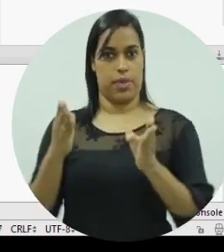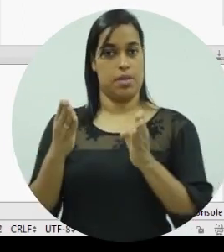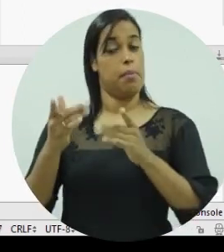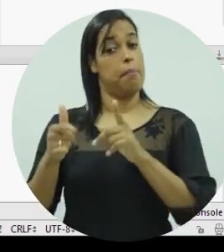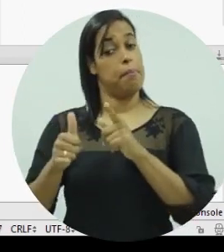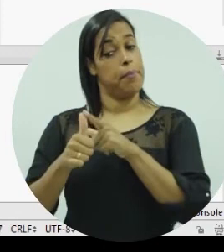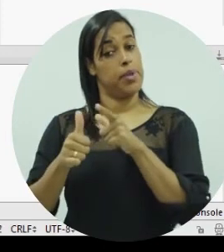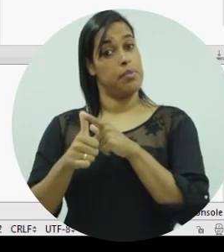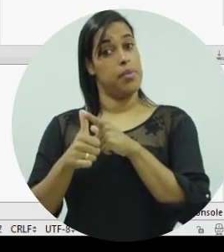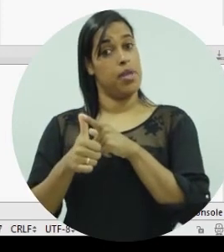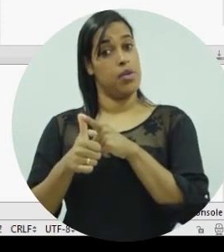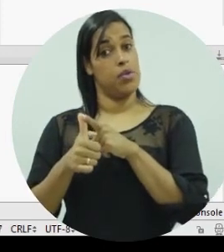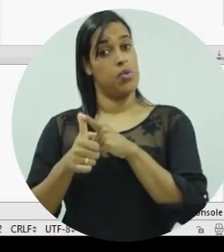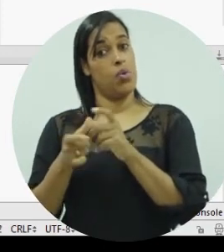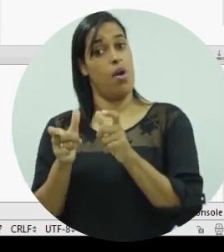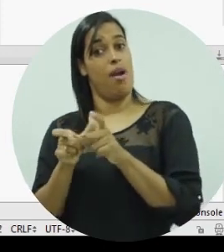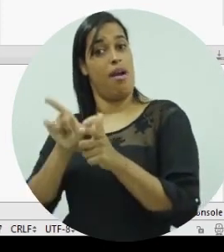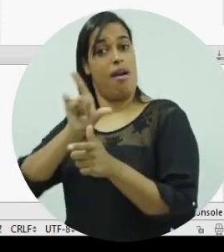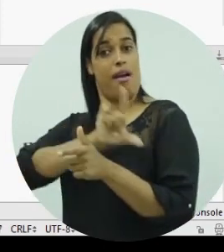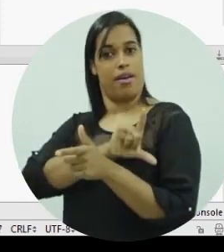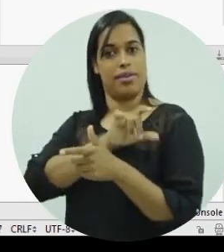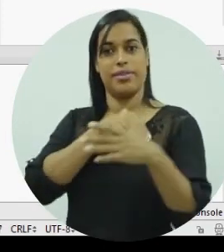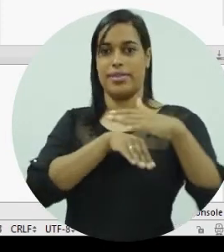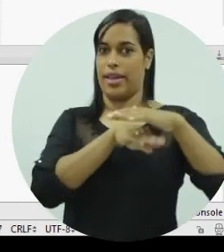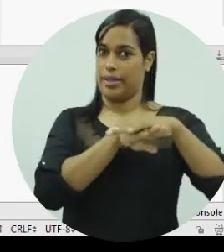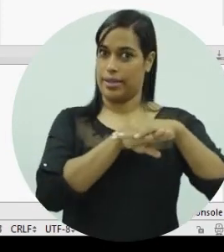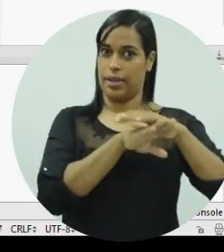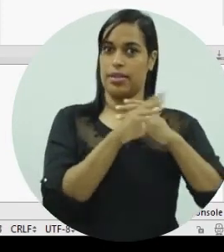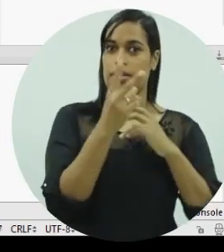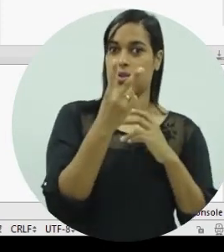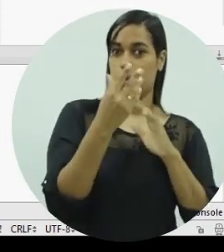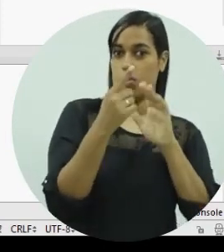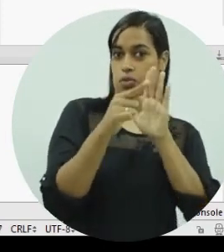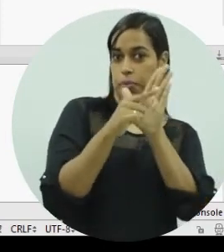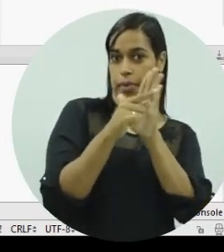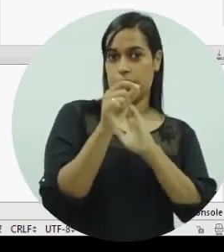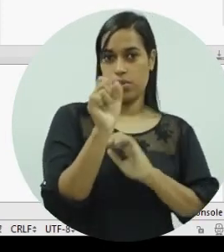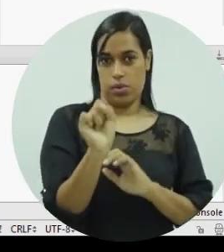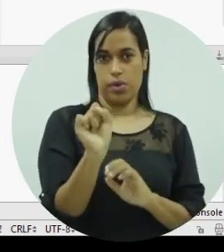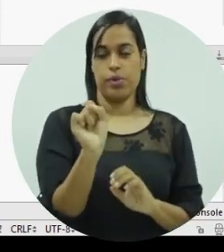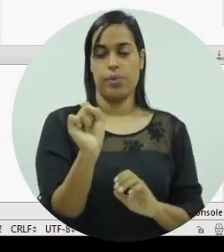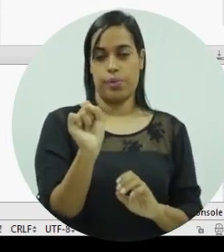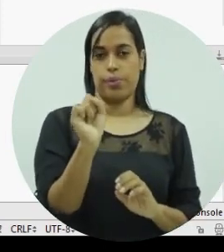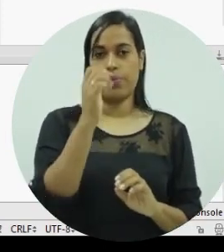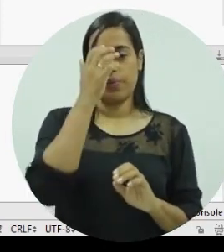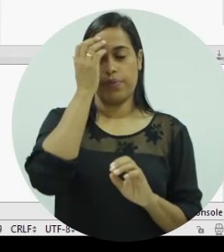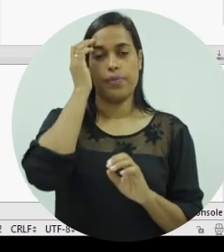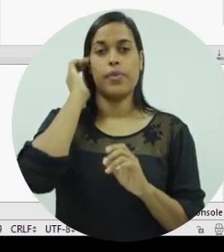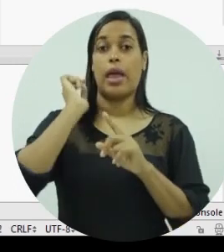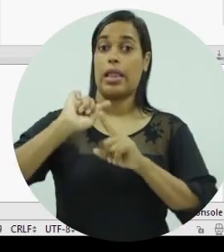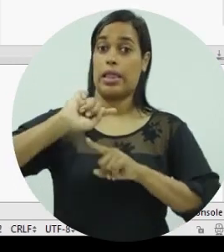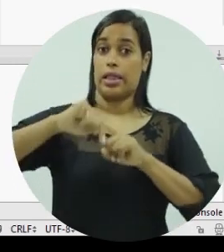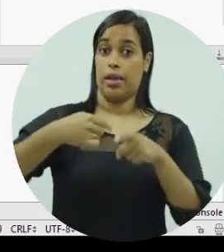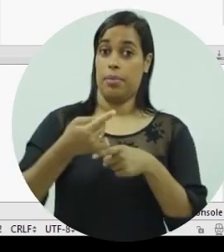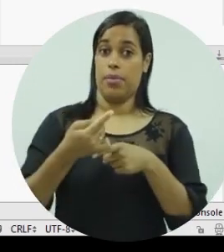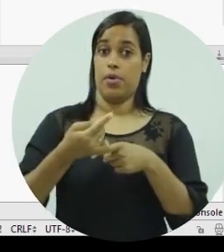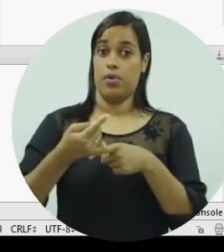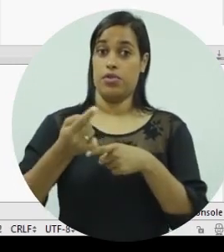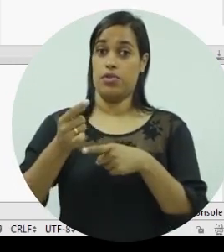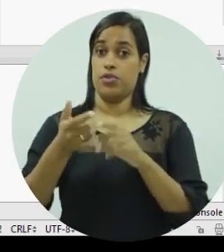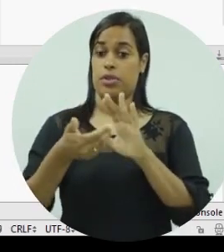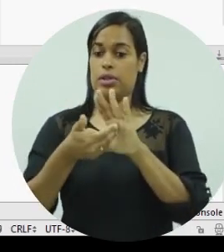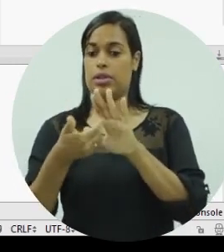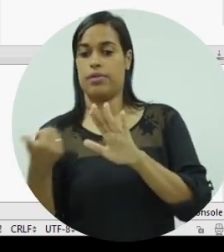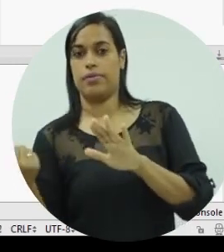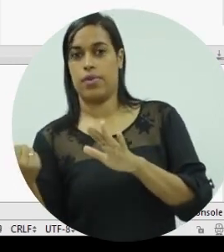parênteses, primeiro é executado a expressão interna, 2 menos 8. Depois é